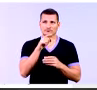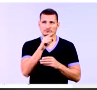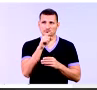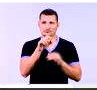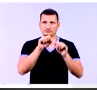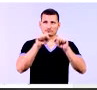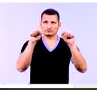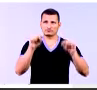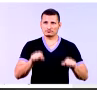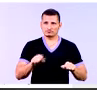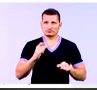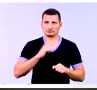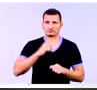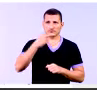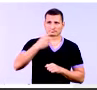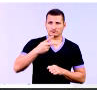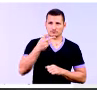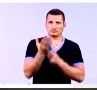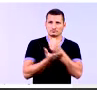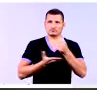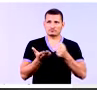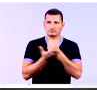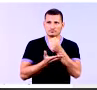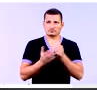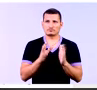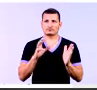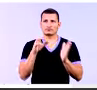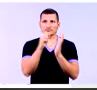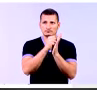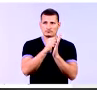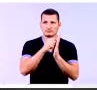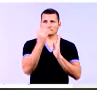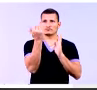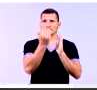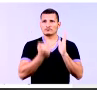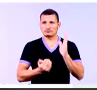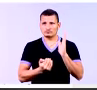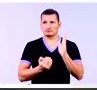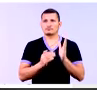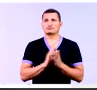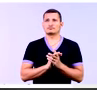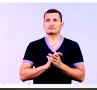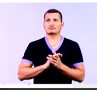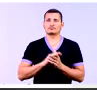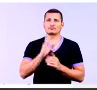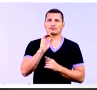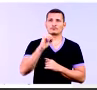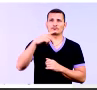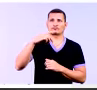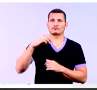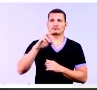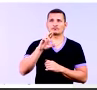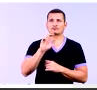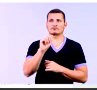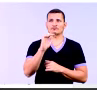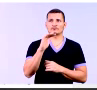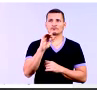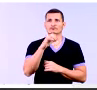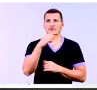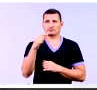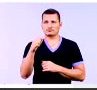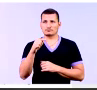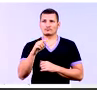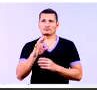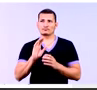sistema, nós temos duas operações básicas, o cadastro e a listagem. Simplesmente, essas operações, elas